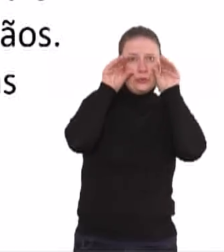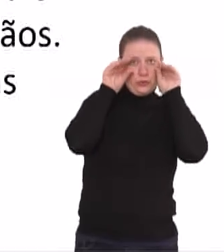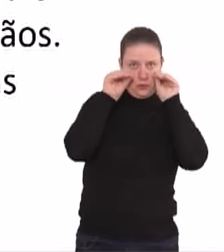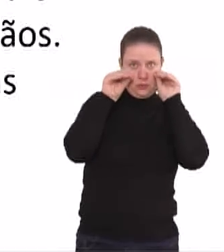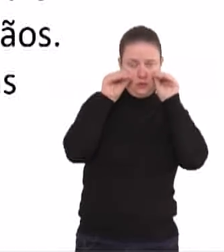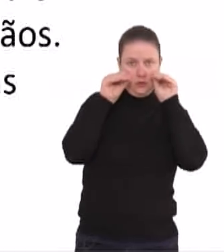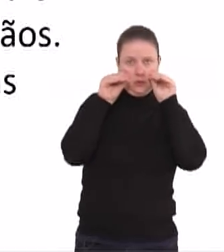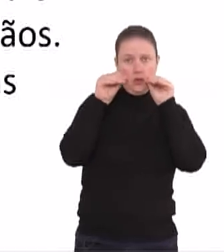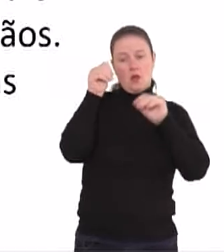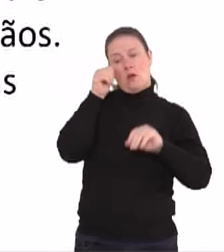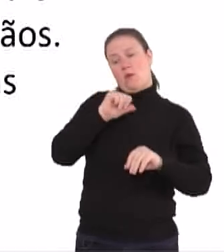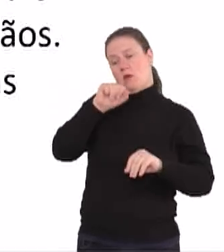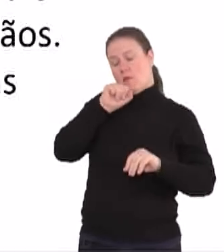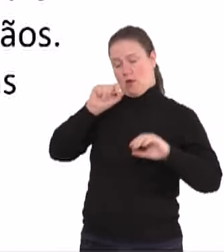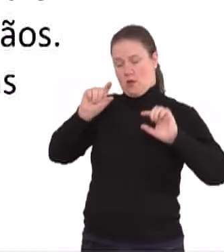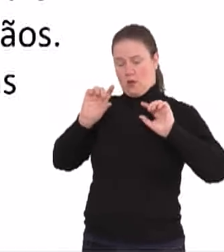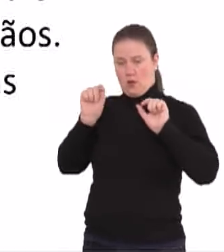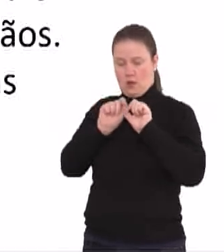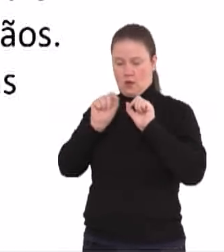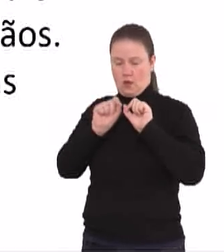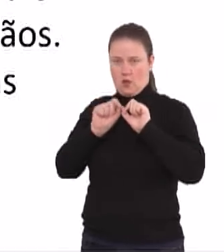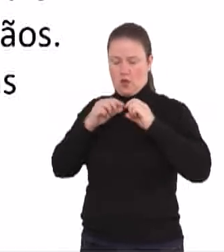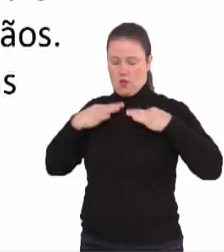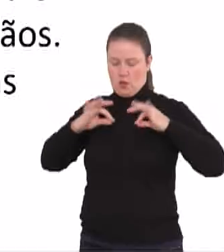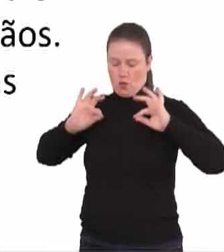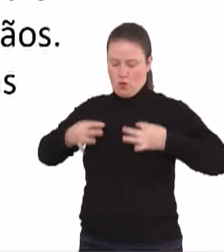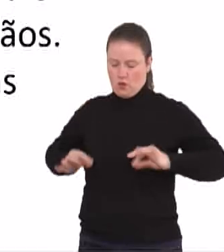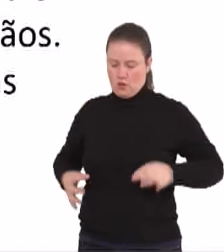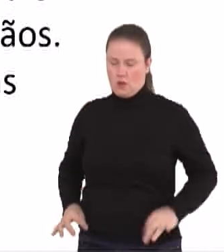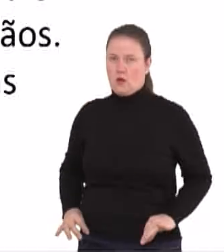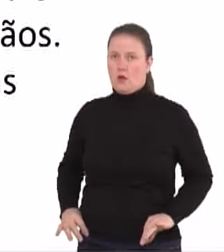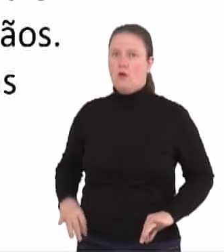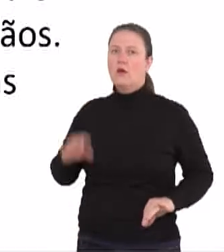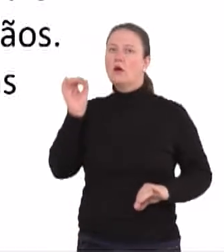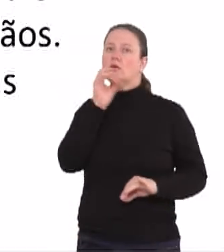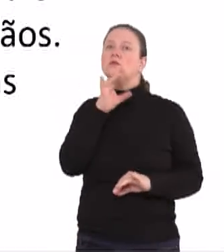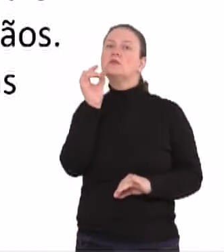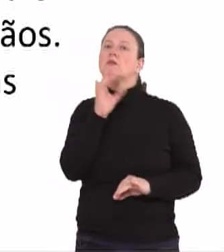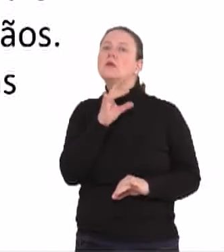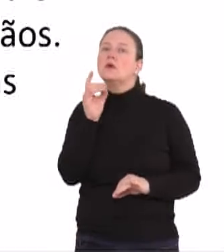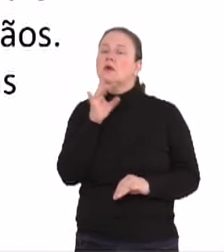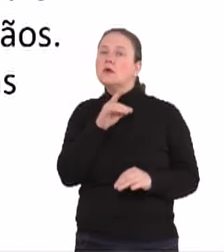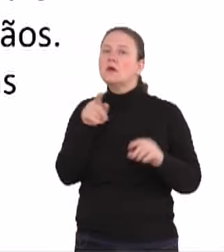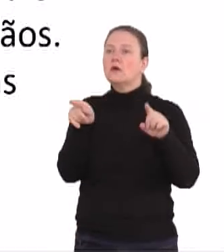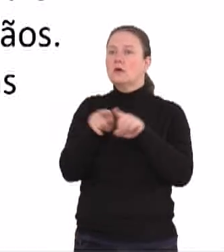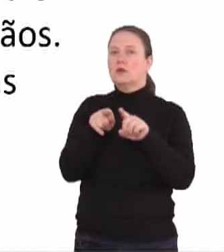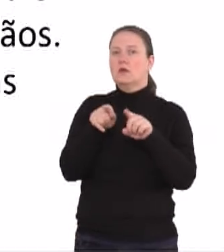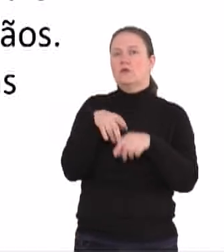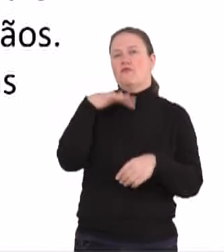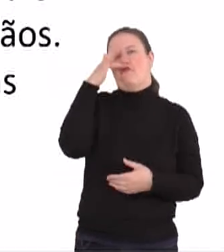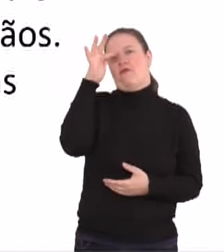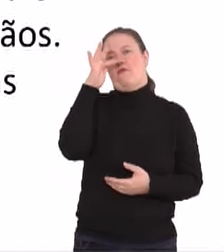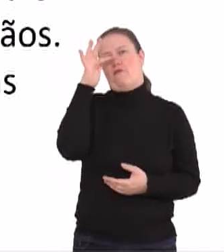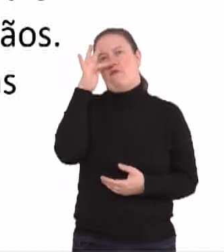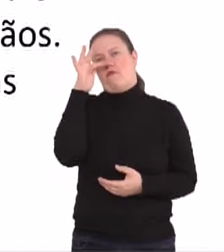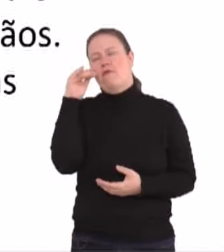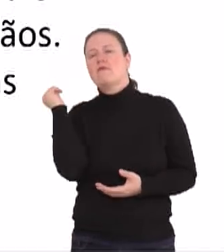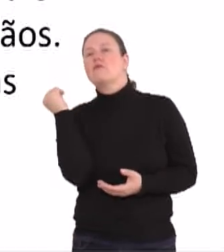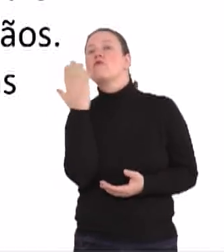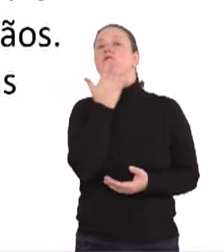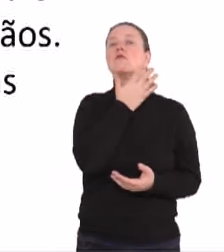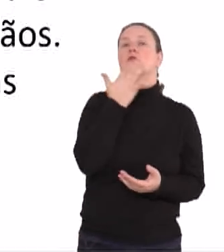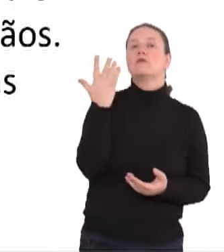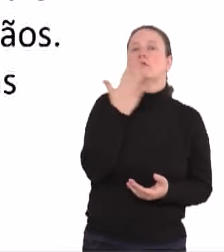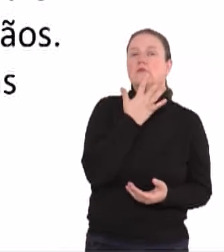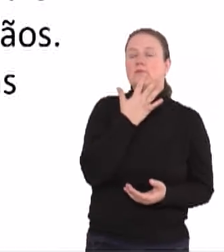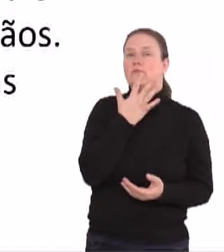Para a mãe, fez um vestido com as mais verdes e tenras folhas e as flores mais coloridas. Em torno